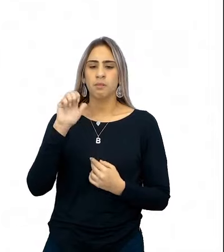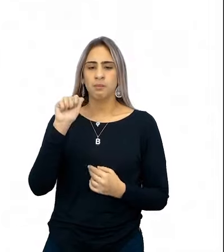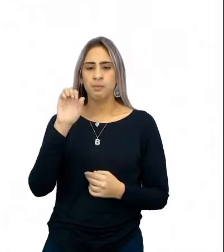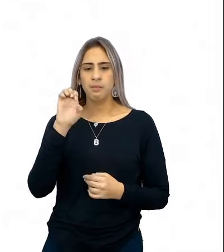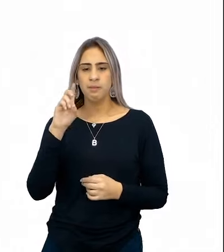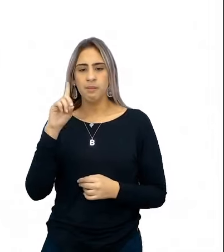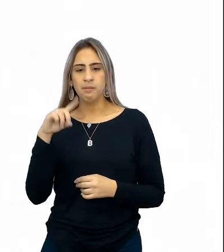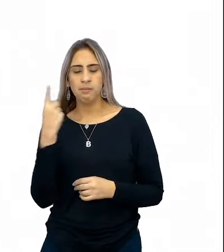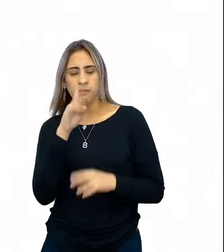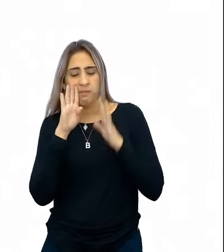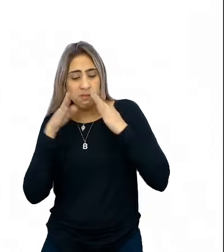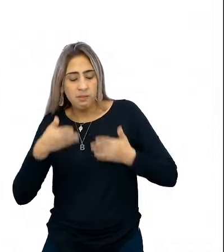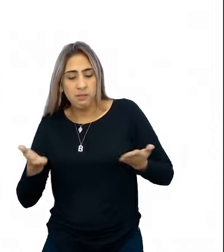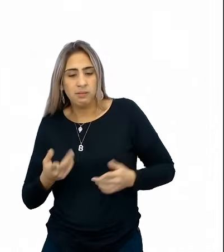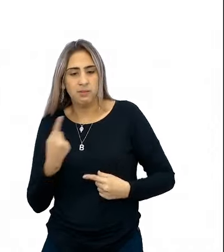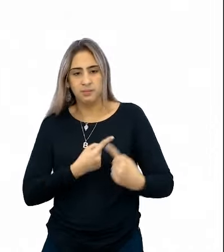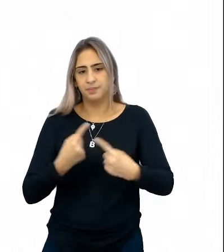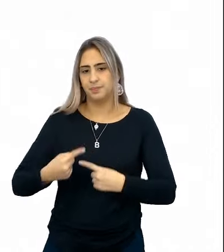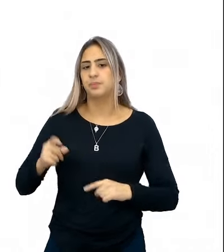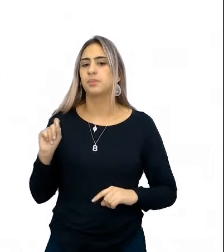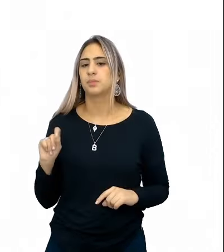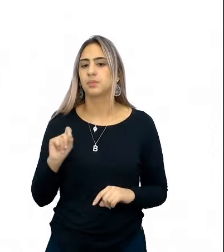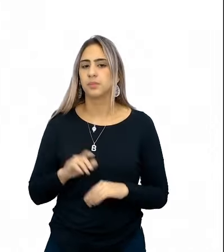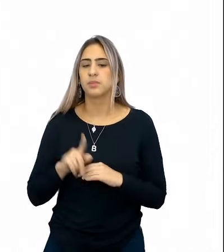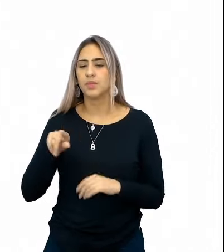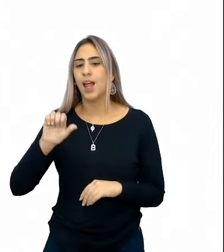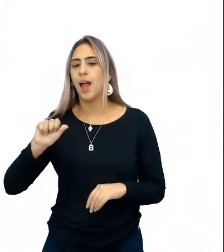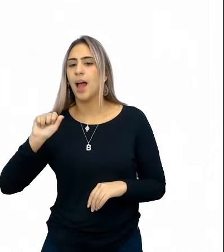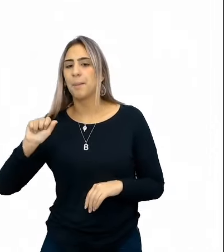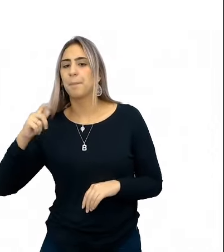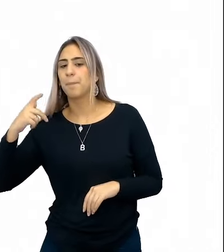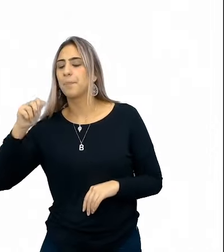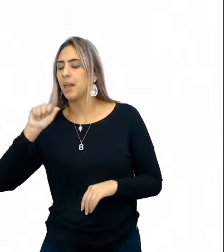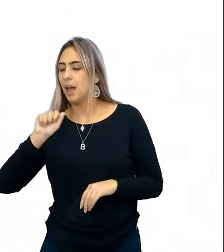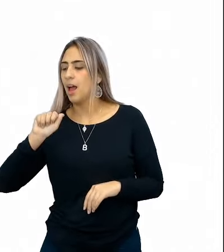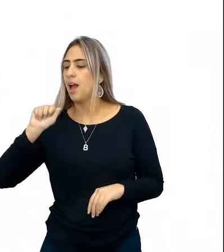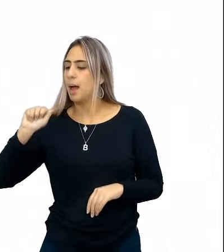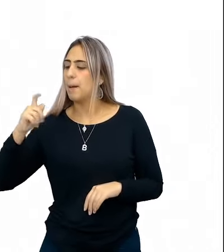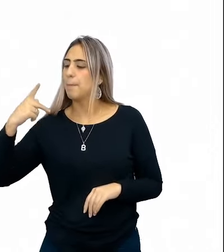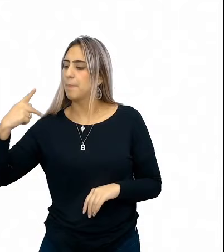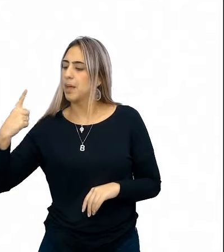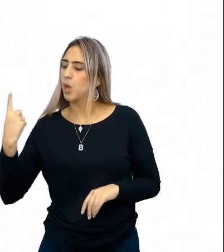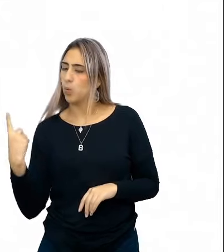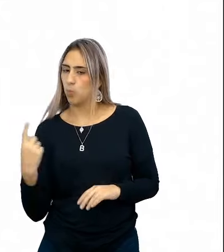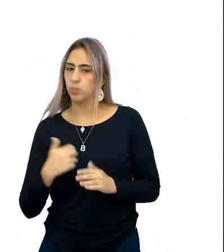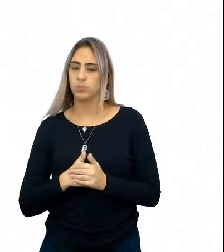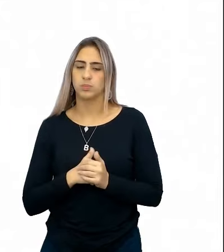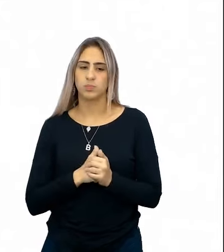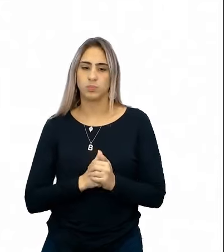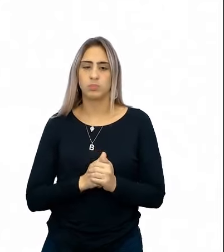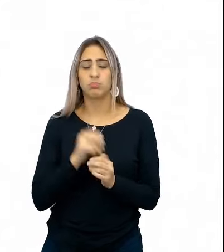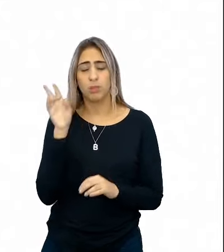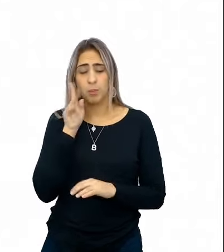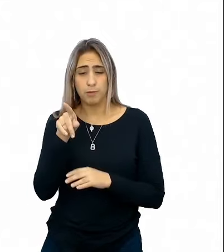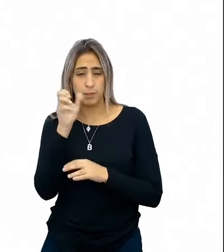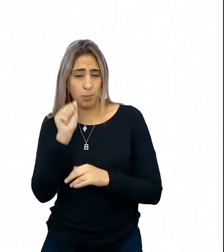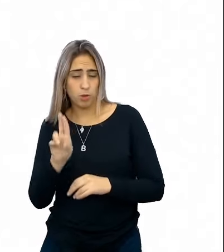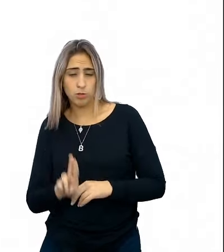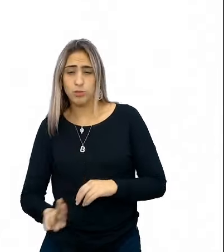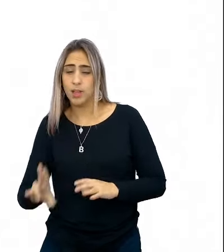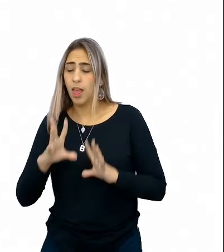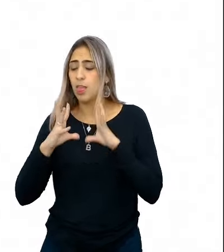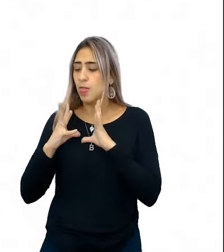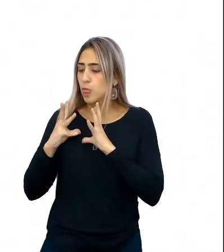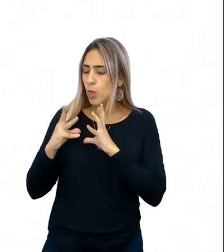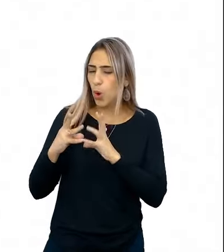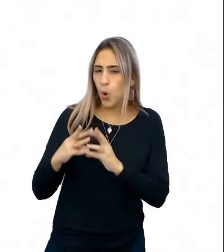foco da nossa discussão de hoje, que é a AP1. Lembrem-se que você pode utilizar